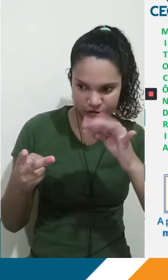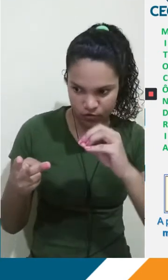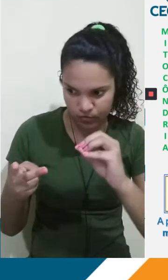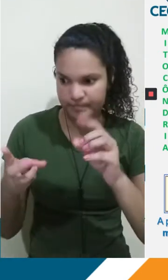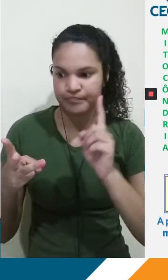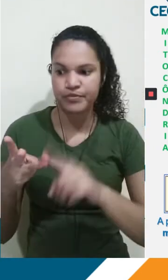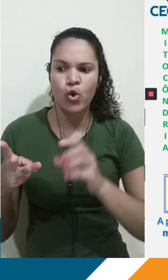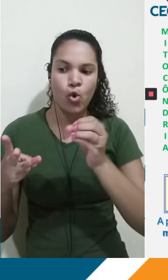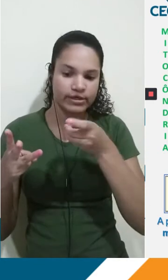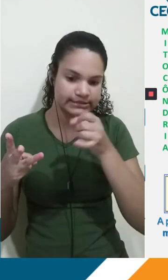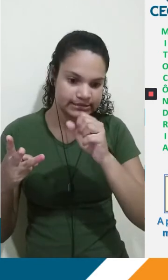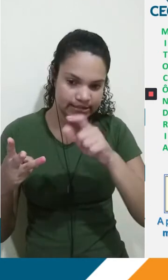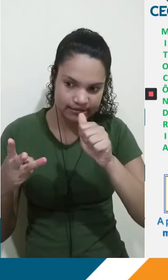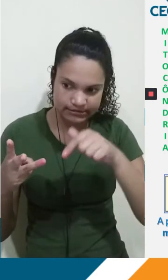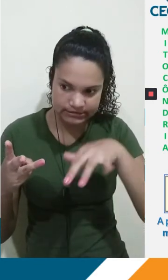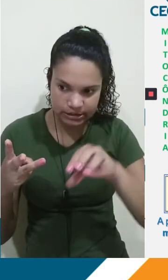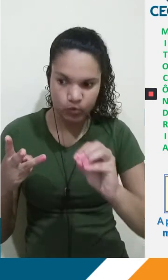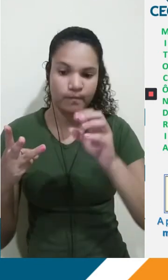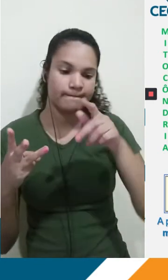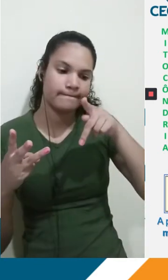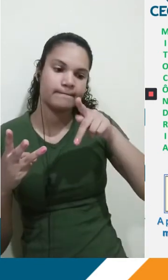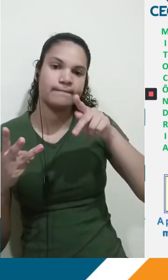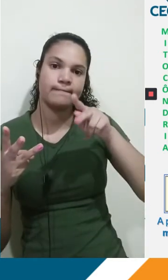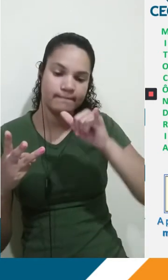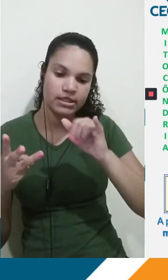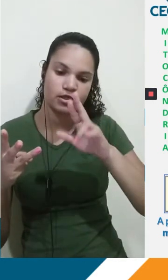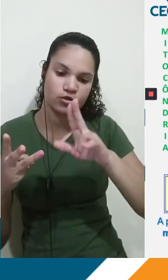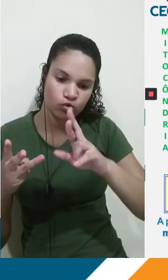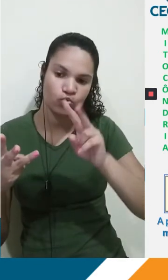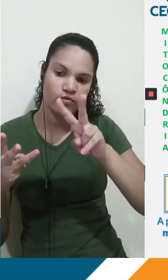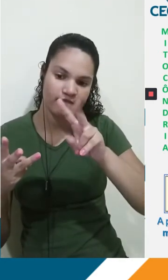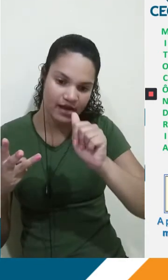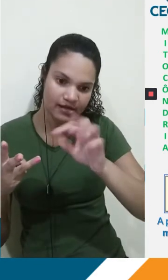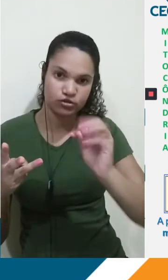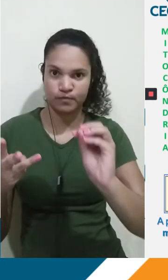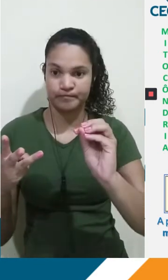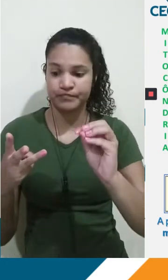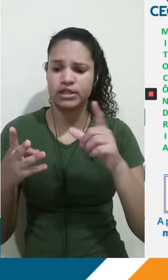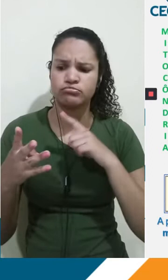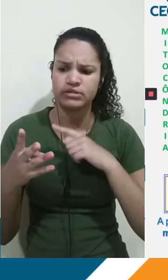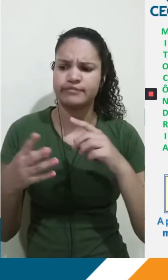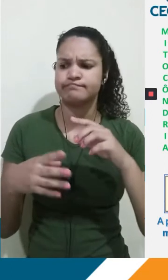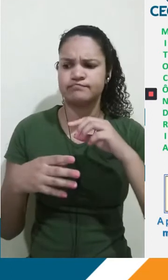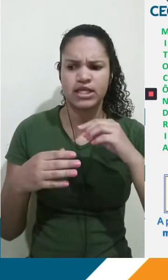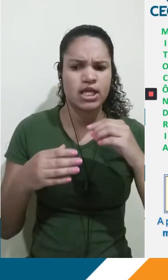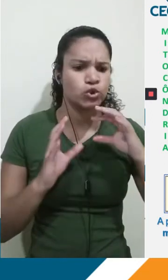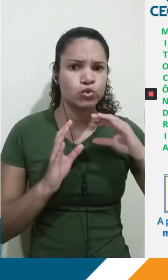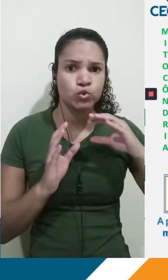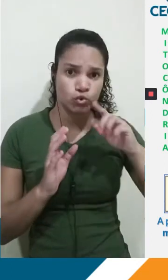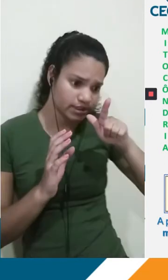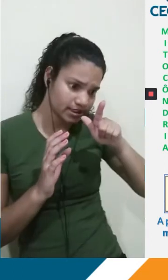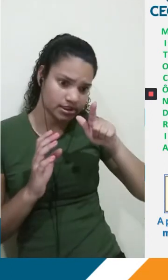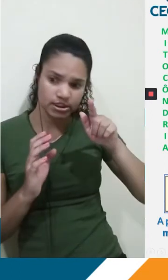no citoplasma, seja dentro da mitocôndria, havendo uma decomposição, uma metabolização